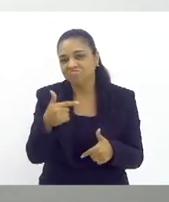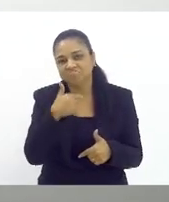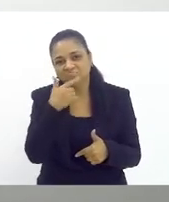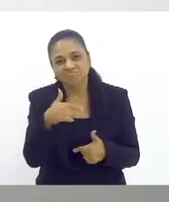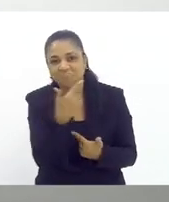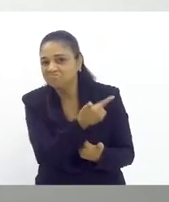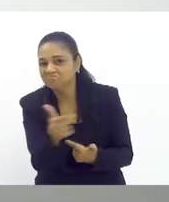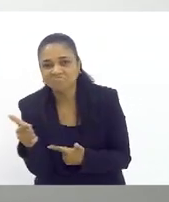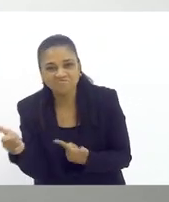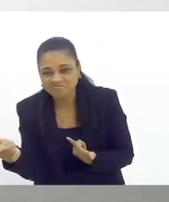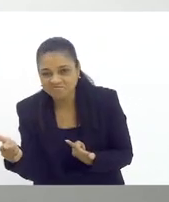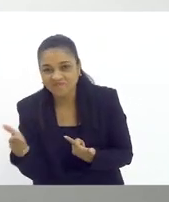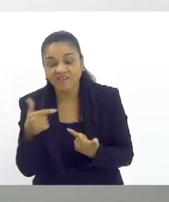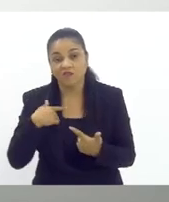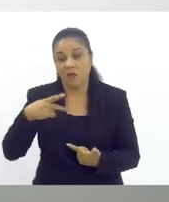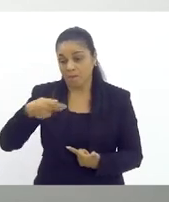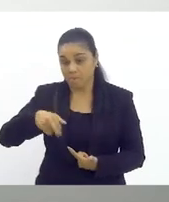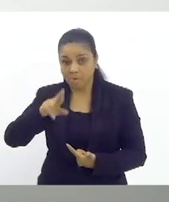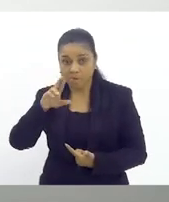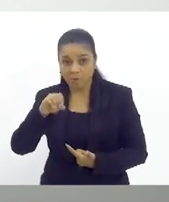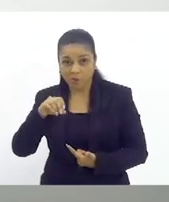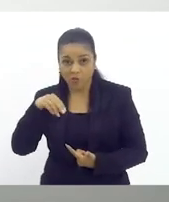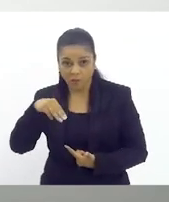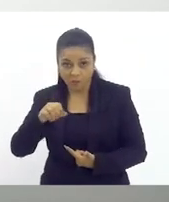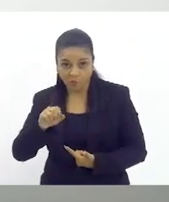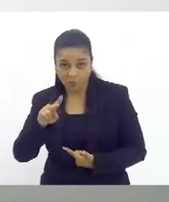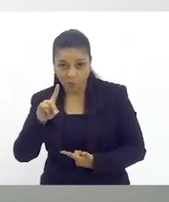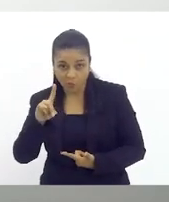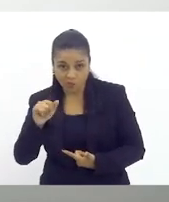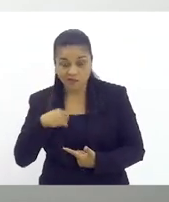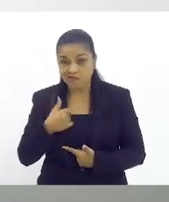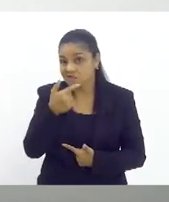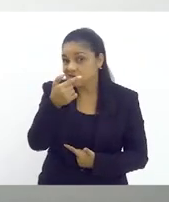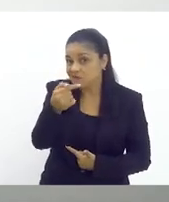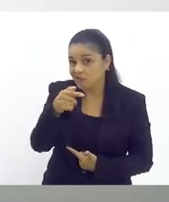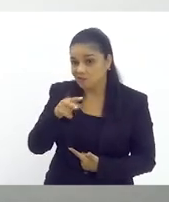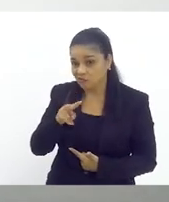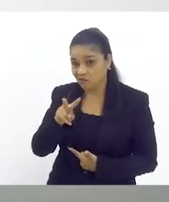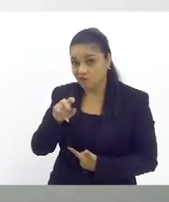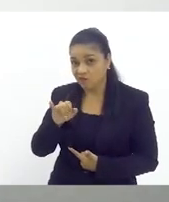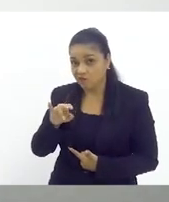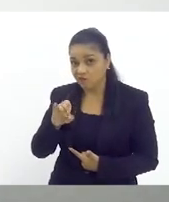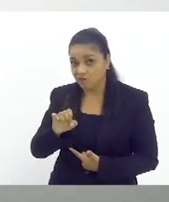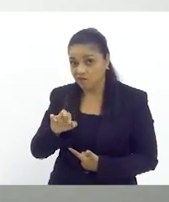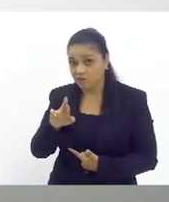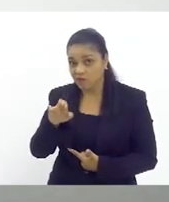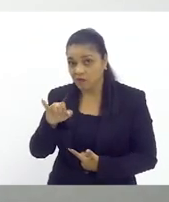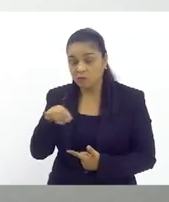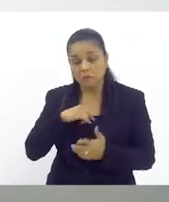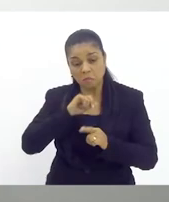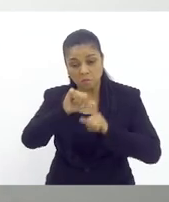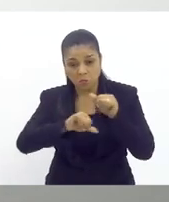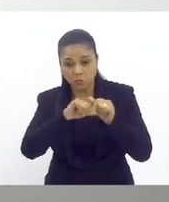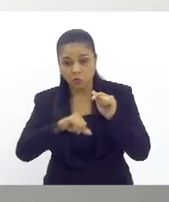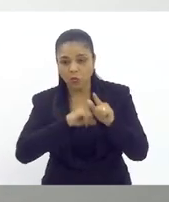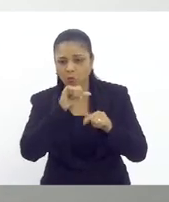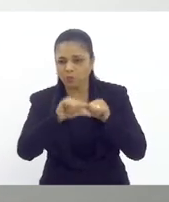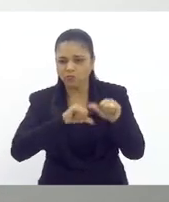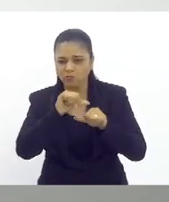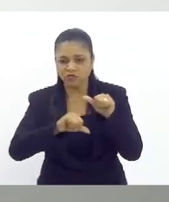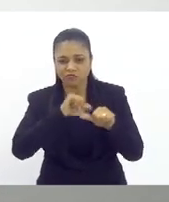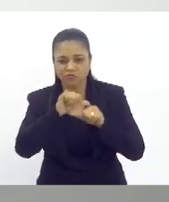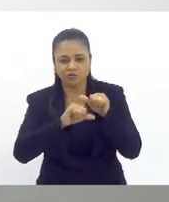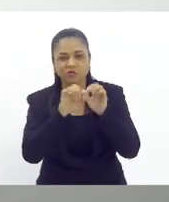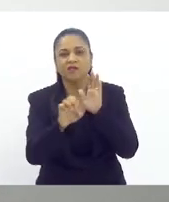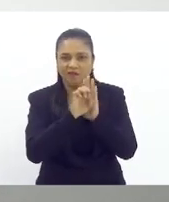na promudos somos sete viveiros sete por isso a gente mudou o nosso estatuto para assimilar